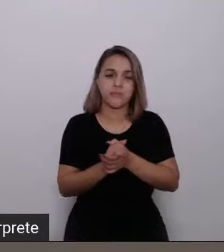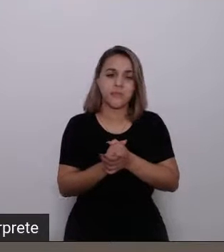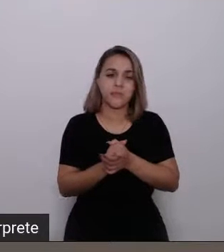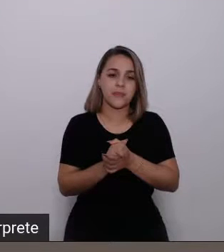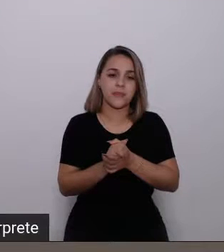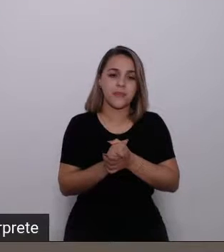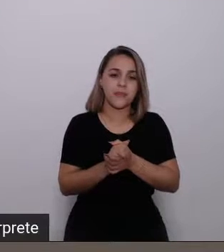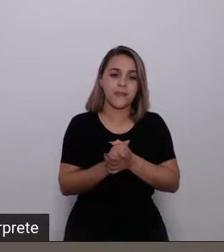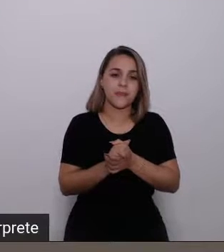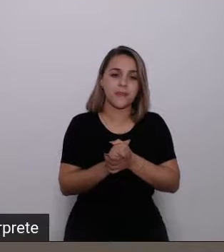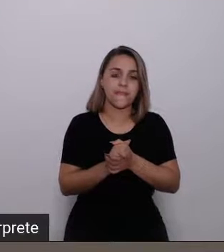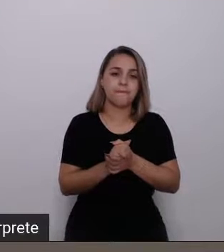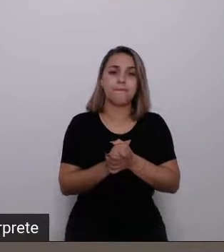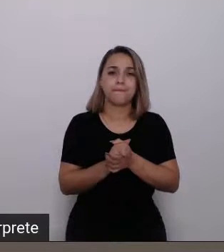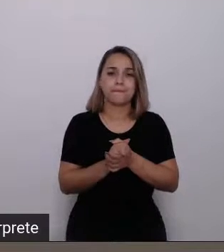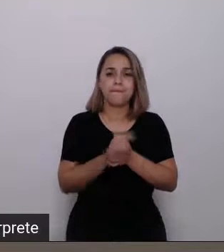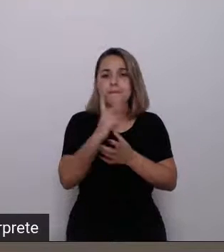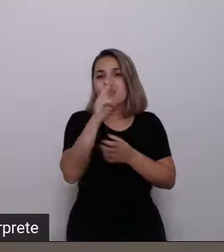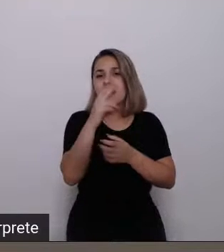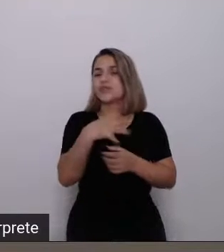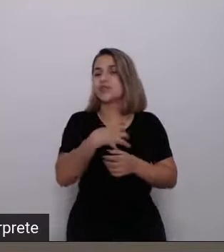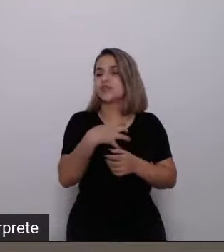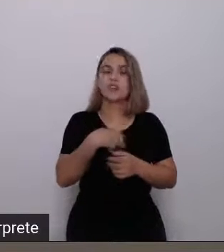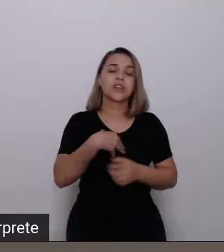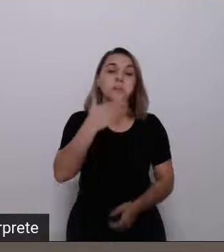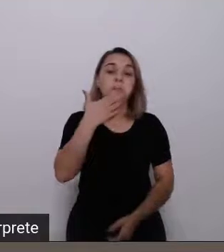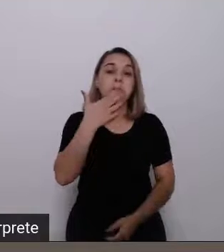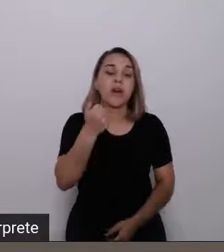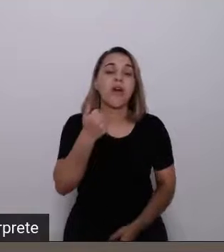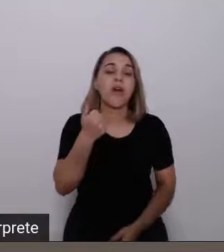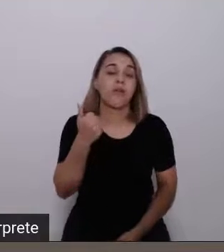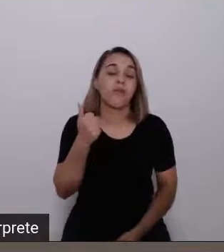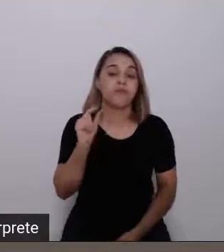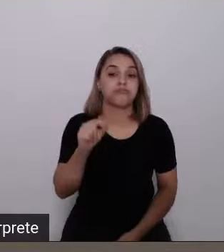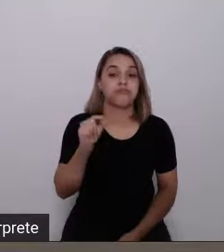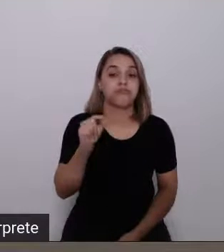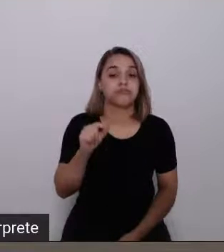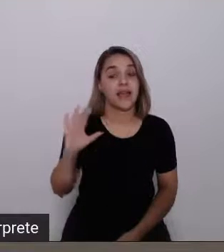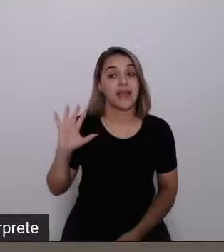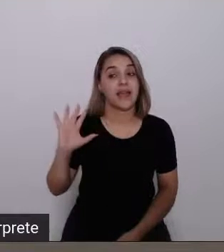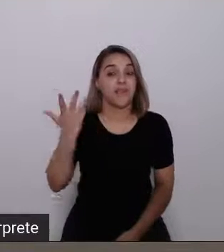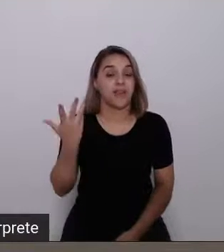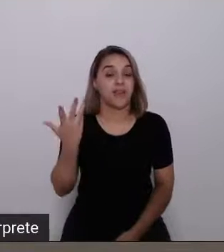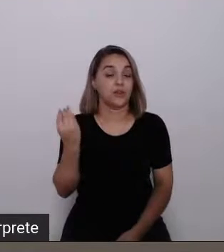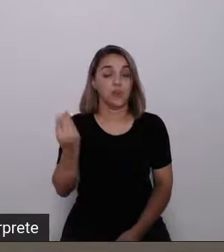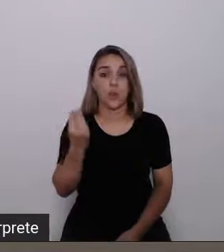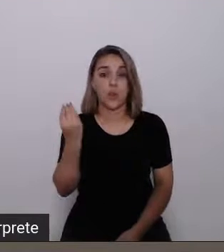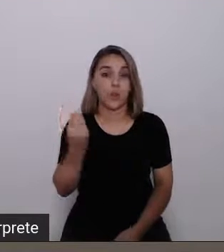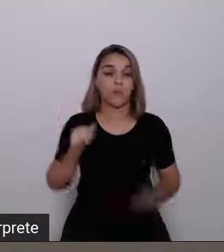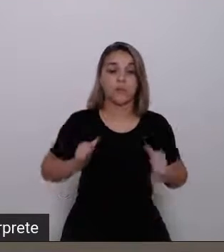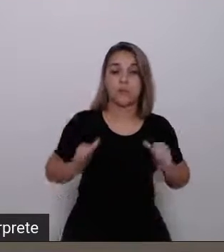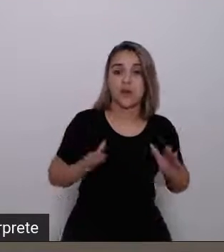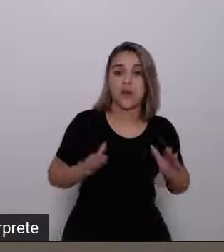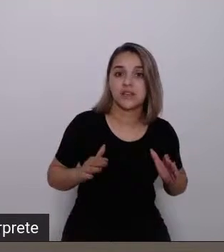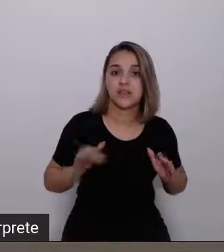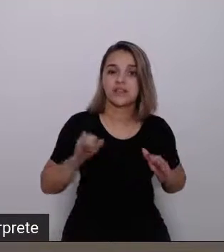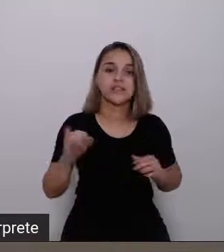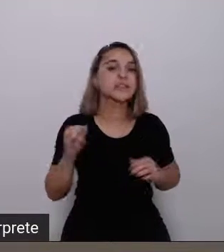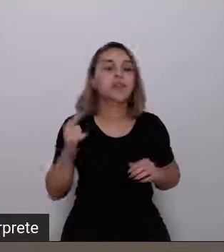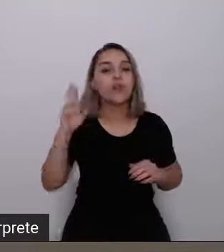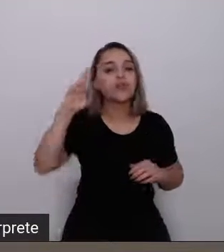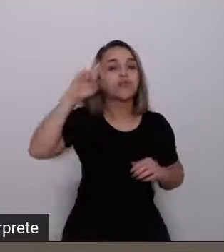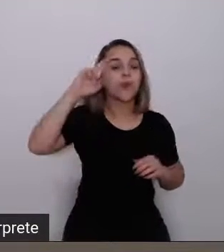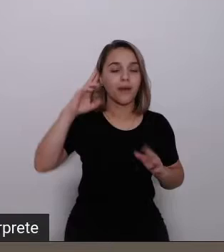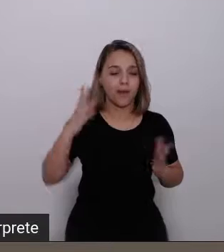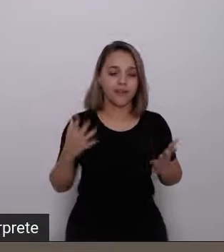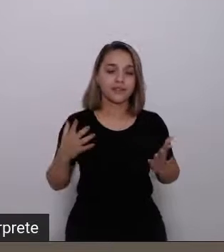é essa forma mais adequada em relação ao que eu chamo de um evento monumento. Então, como reagir sem ser dominado por isso? Ah, eu estou fora. Como eu